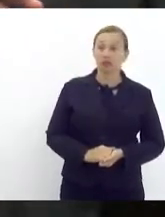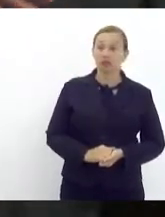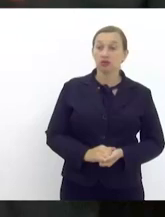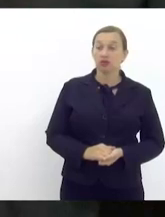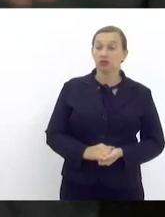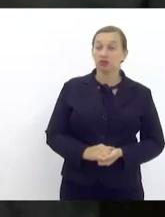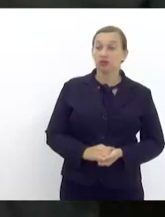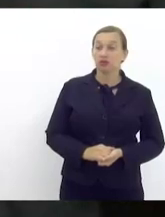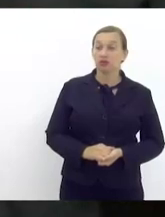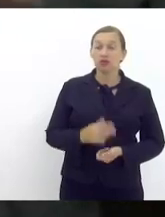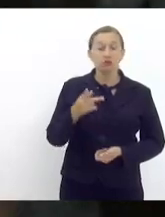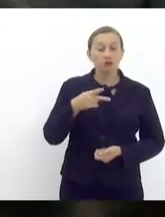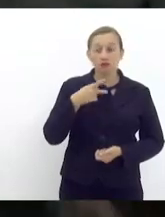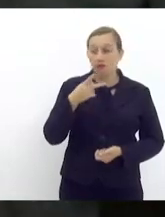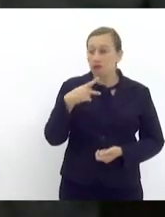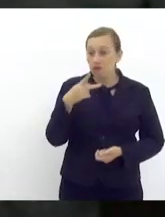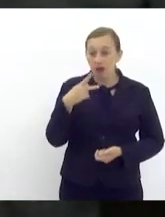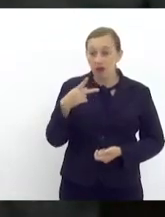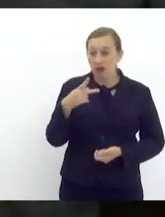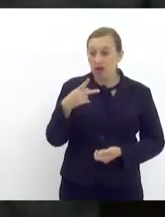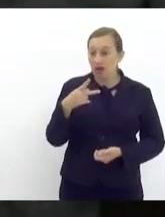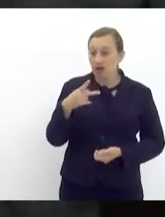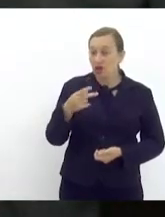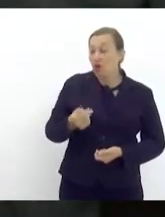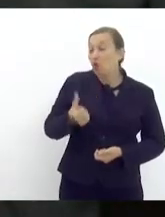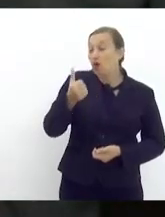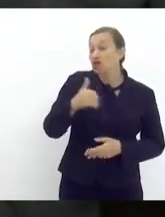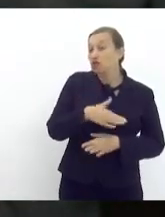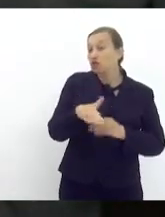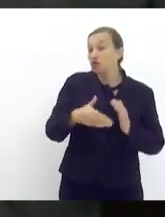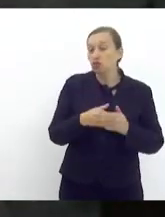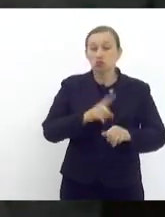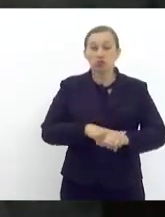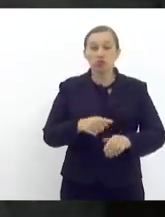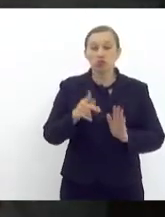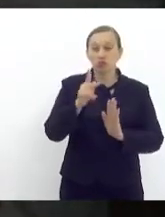fala quase em toda a sessão sobre esse projeto de lei,